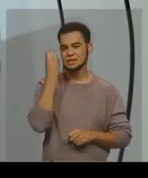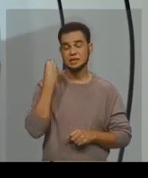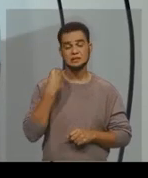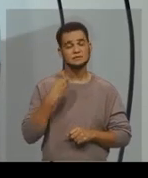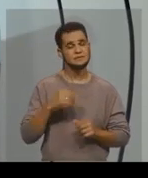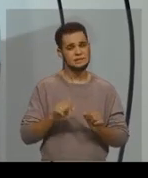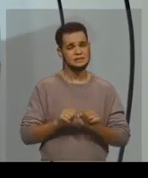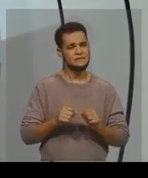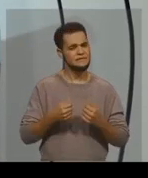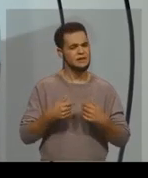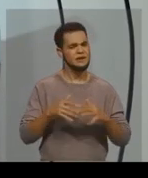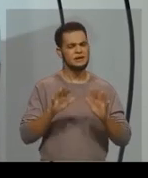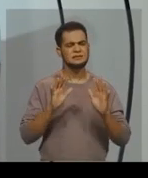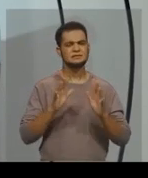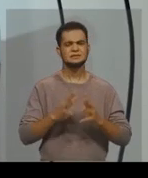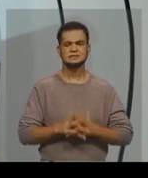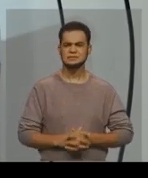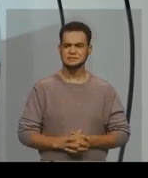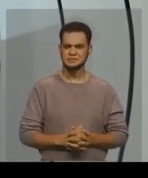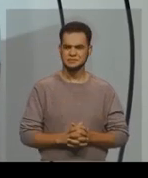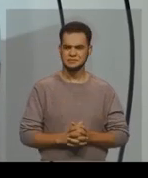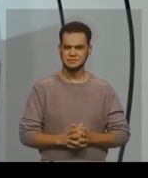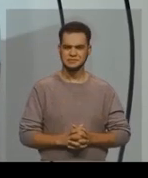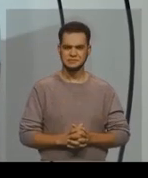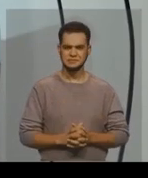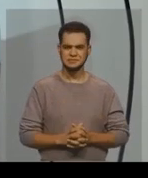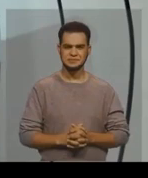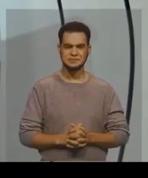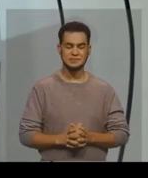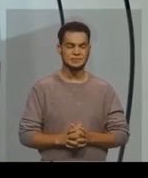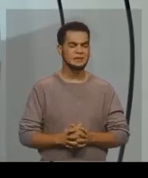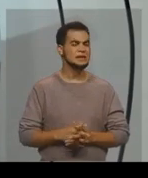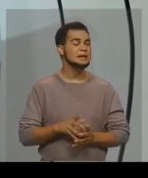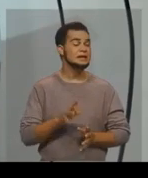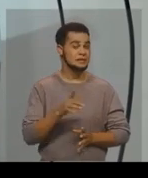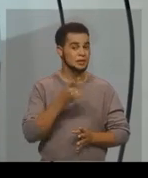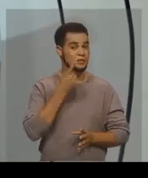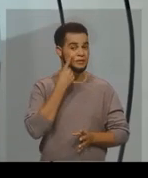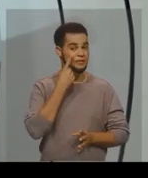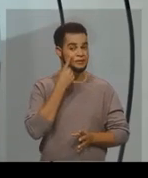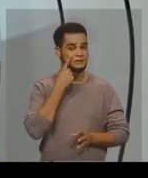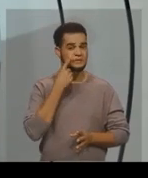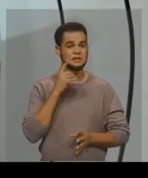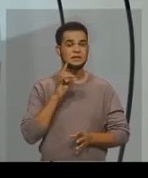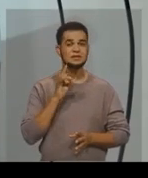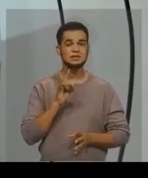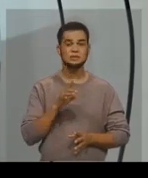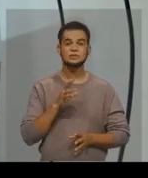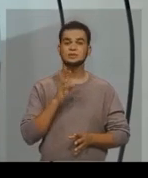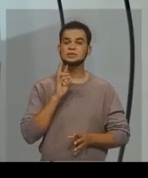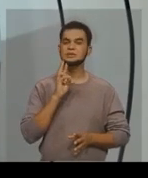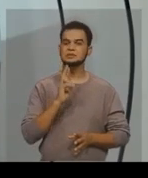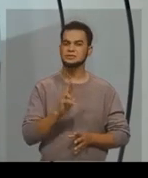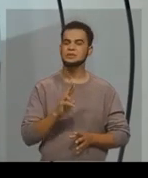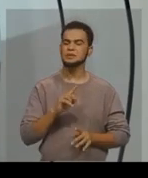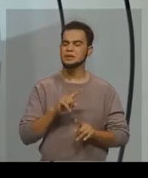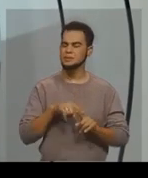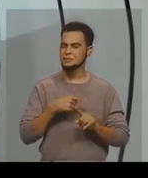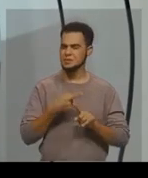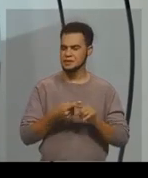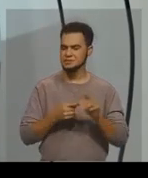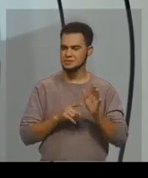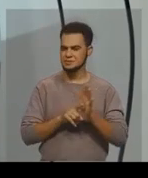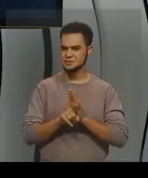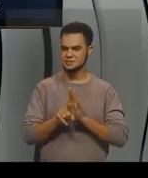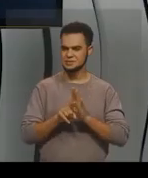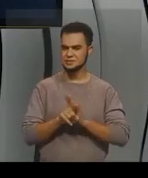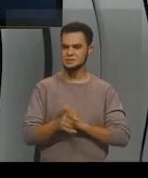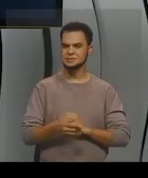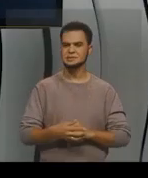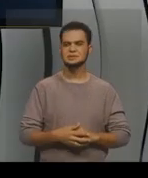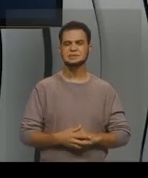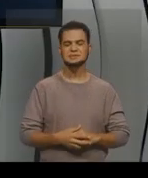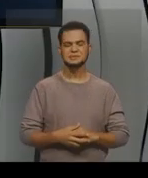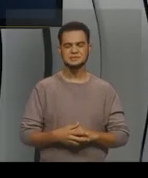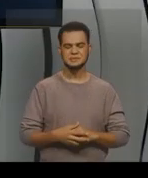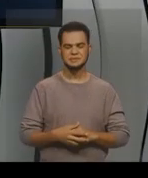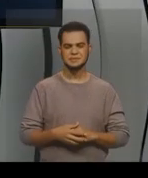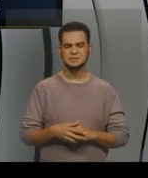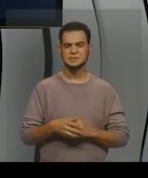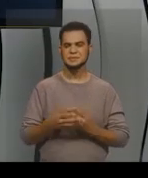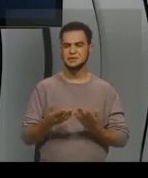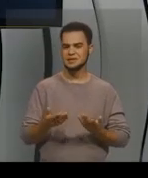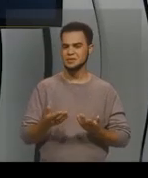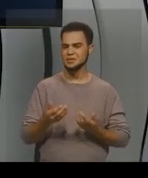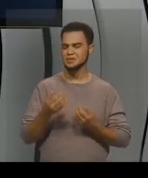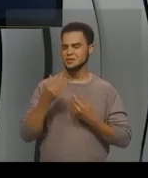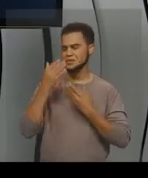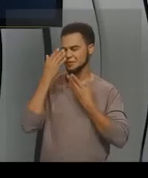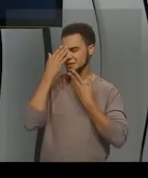Beleza? Então, vou ficar só nisso. Só para a gente responder mais perguntas. Obrigado. Muito obrigada, professor Flávio.